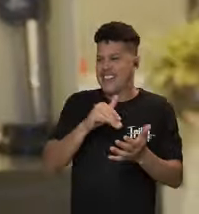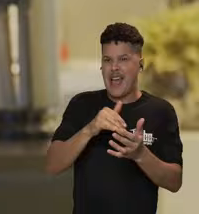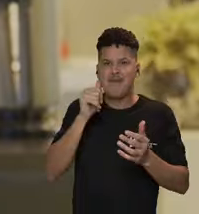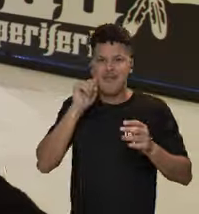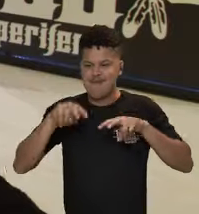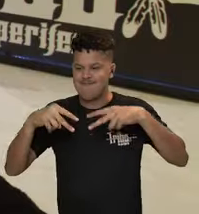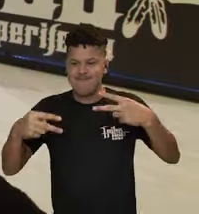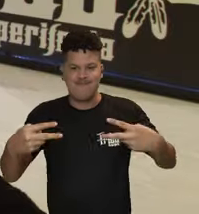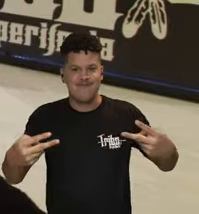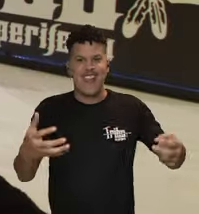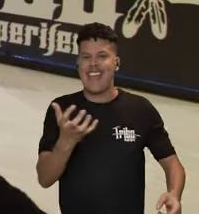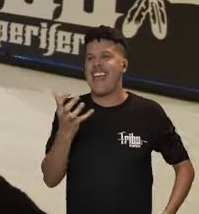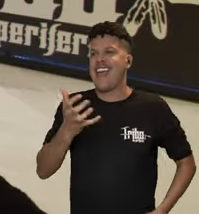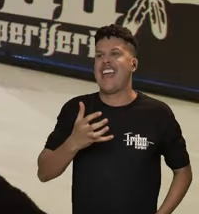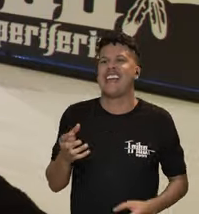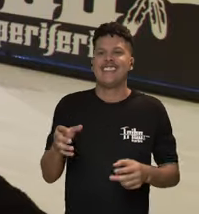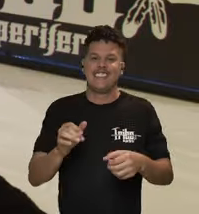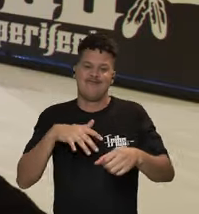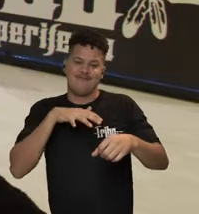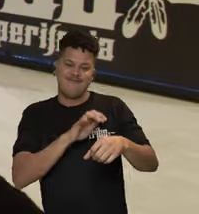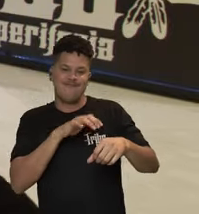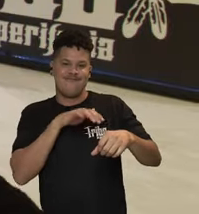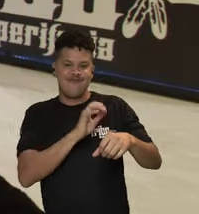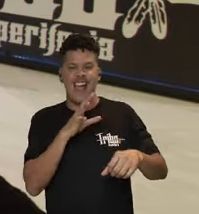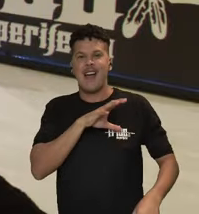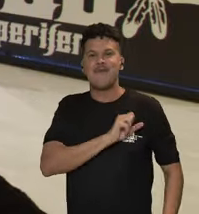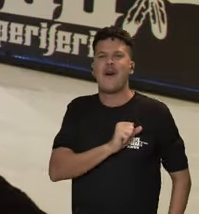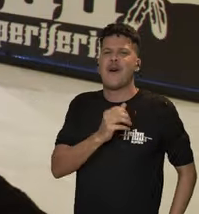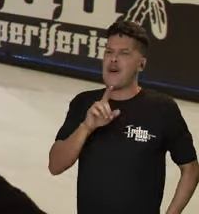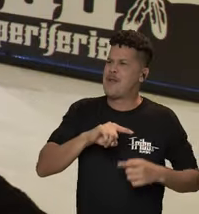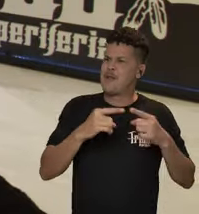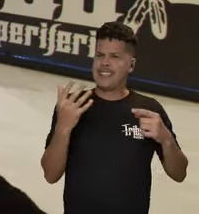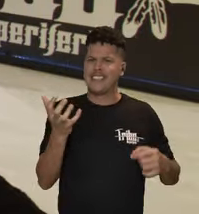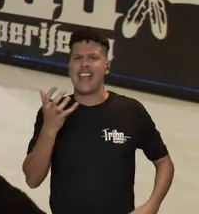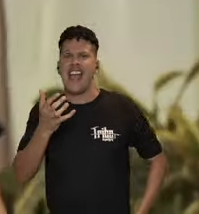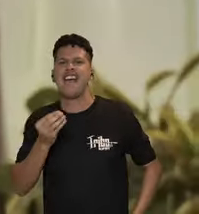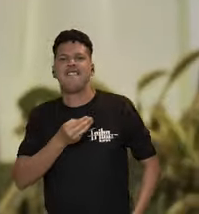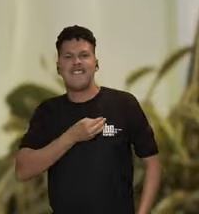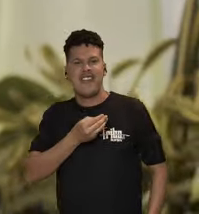quer sentir um amor, mas quer viver livre. Não me importa qual